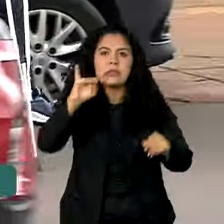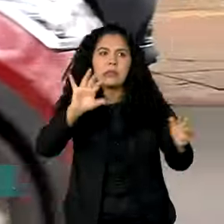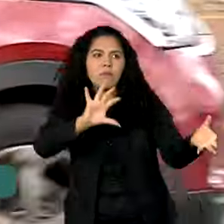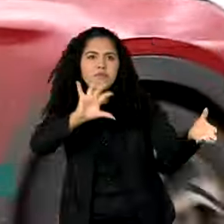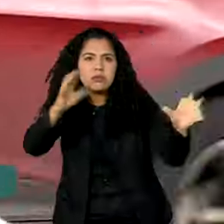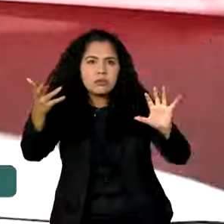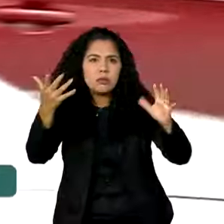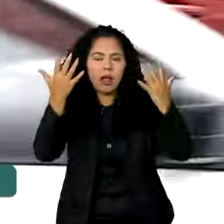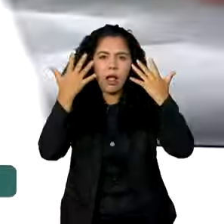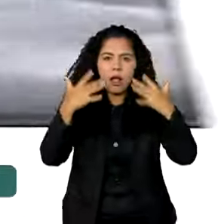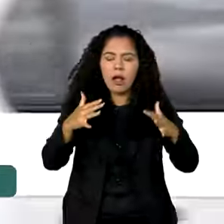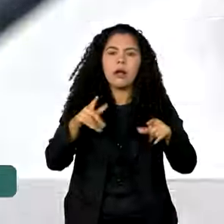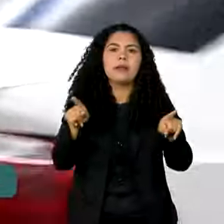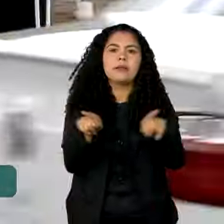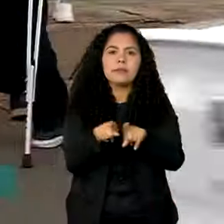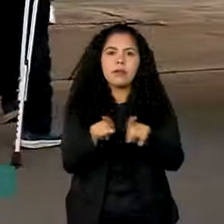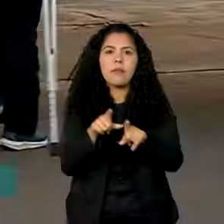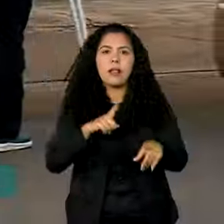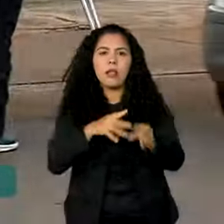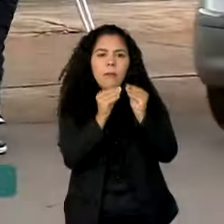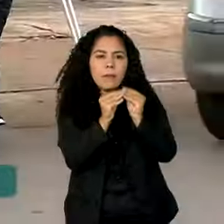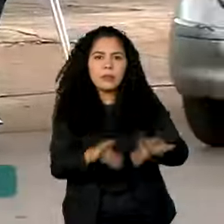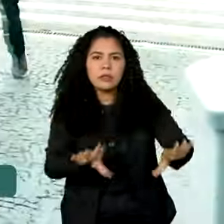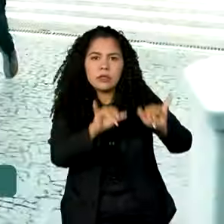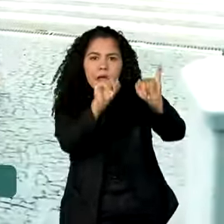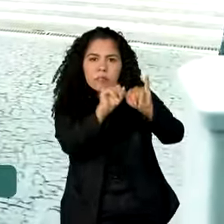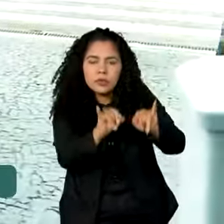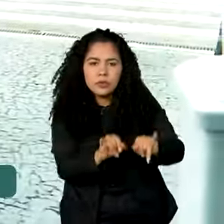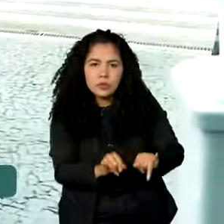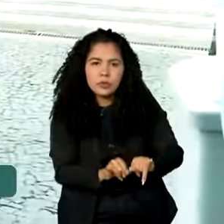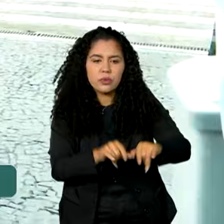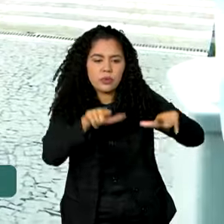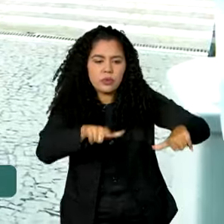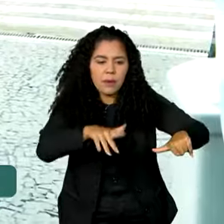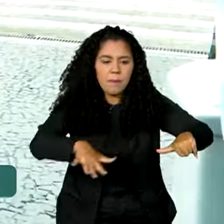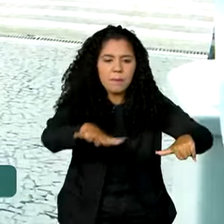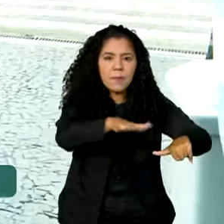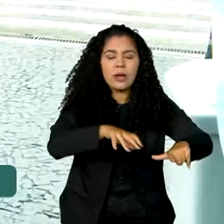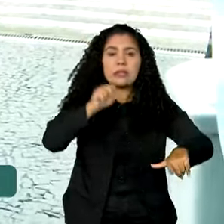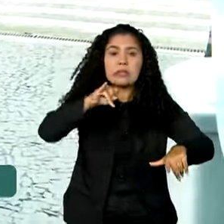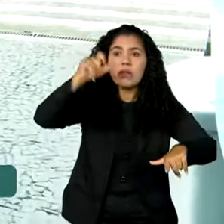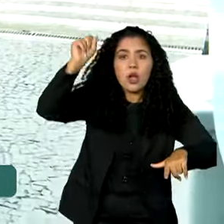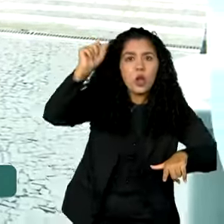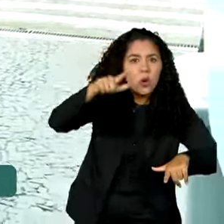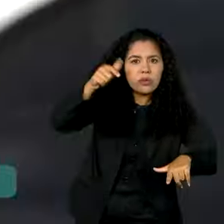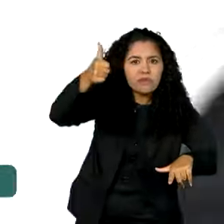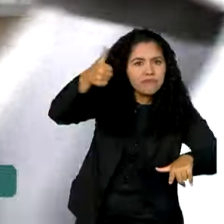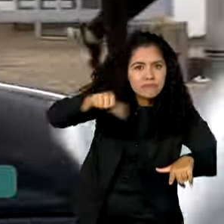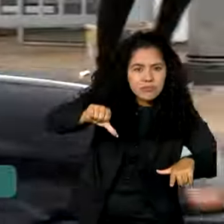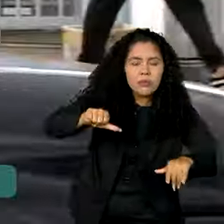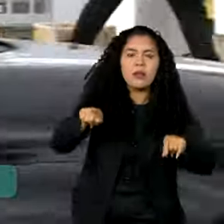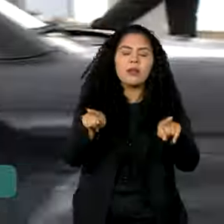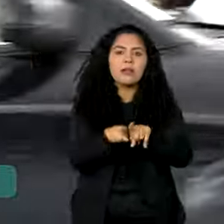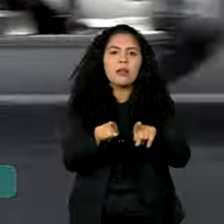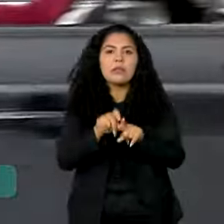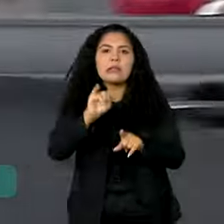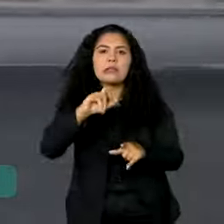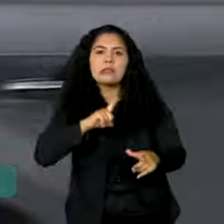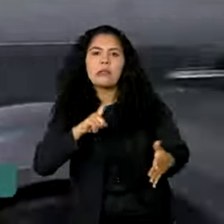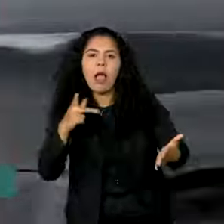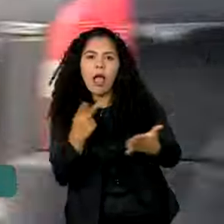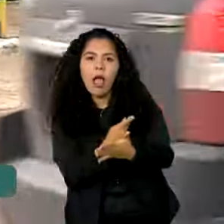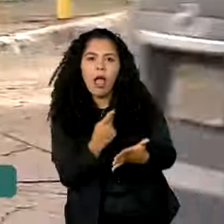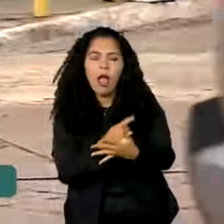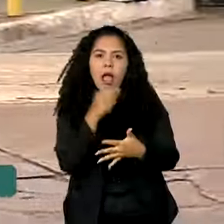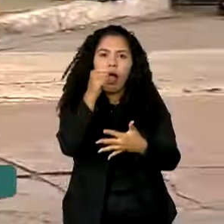naturais, comprometimento da infraestrutura do local, falta de energia elétrica no local da prova e erro de execução de